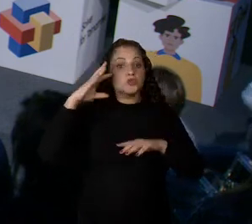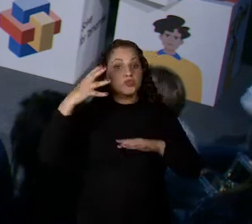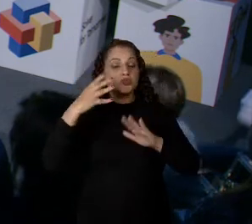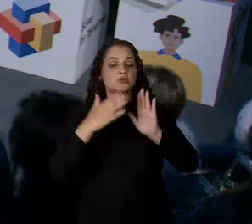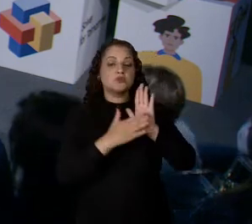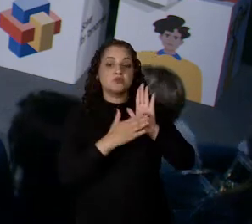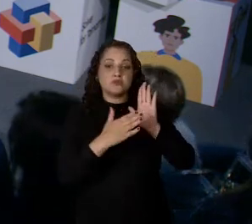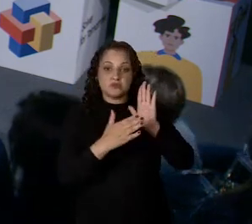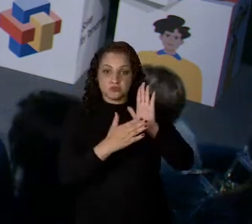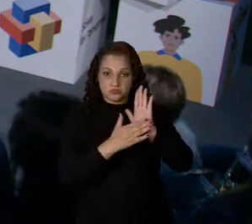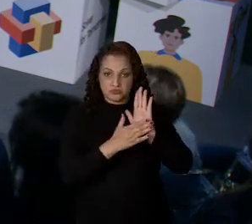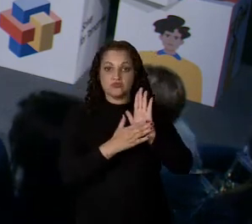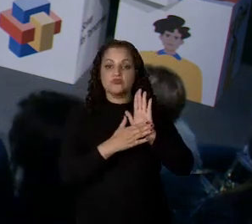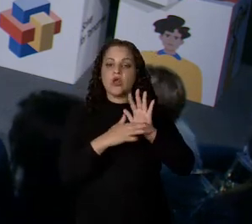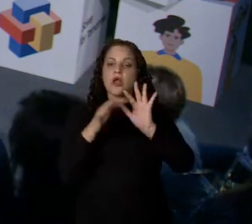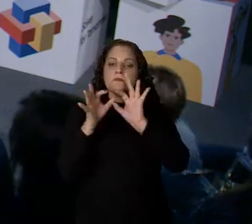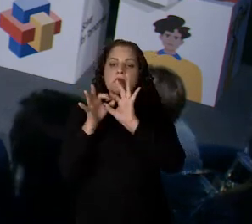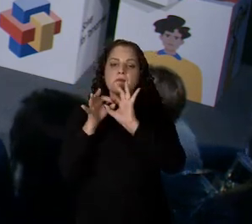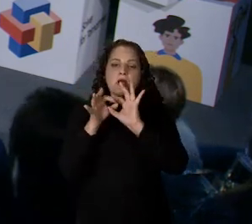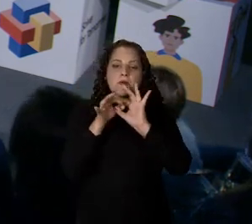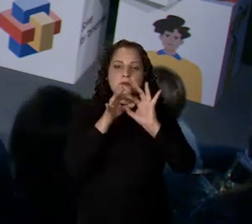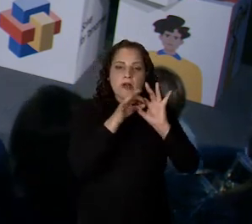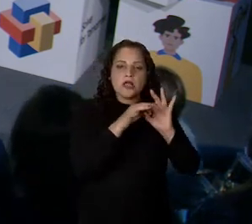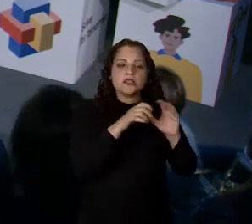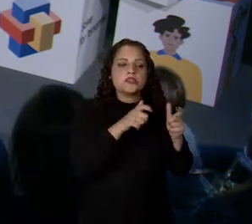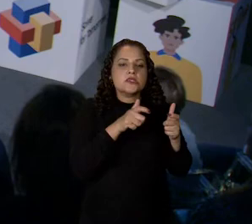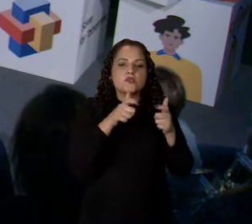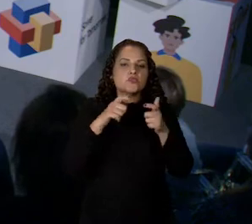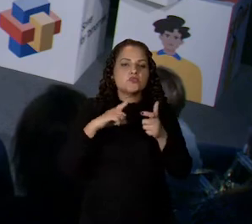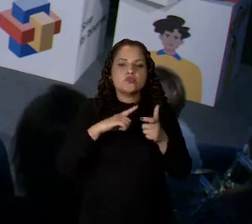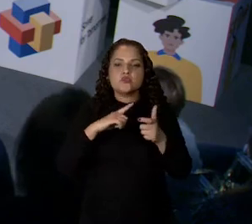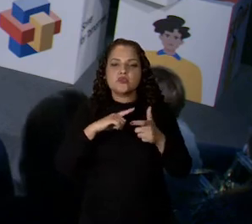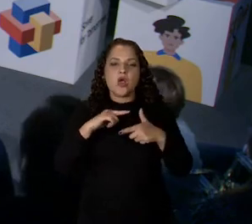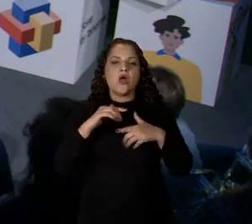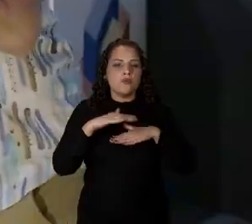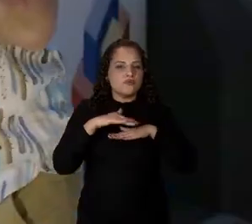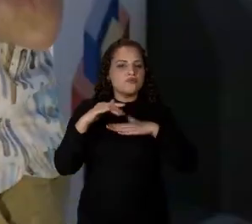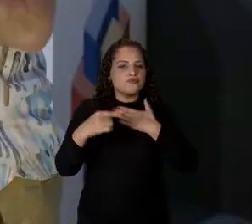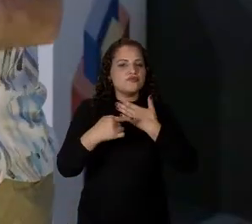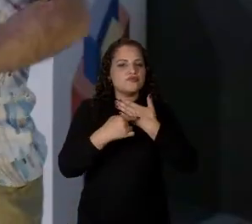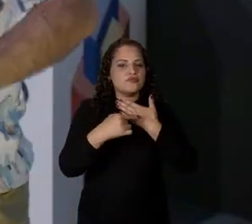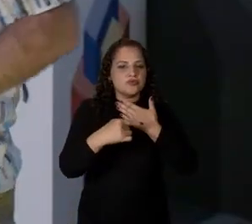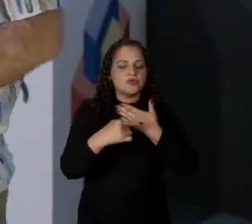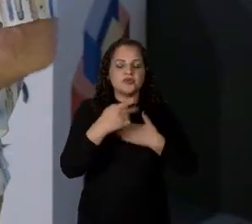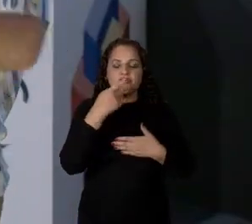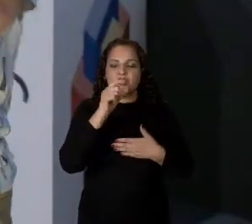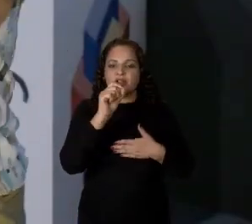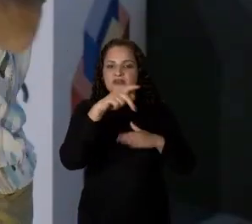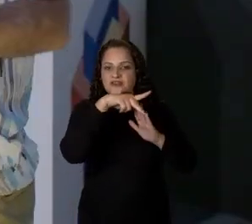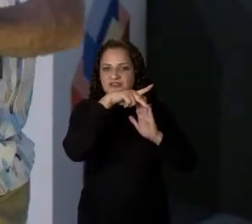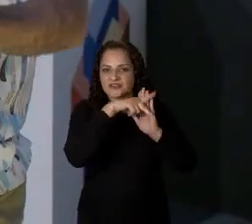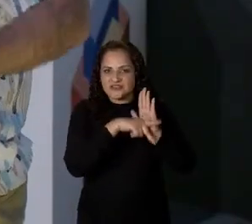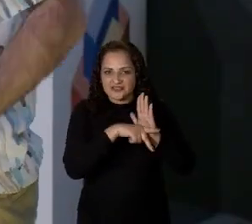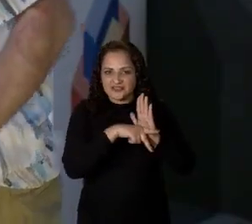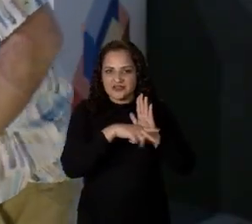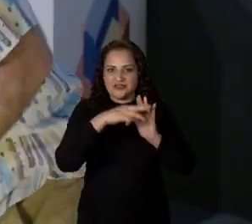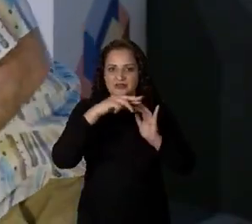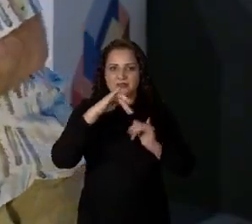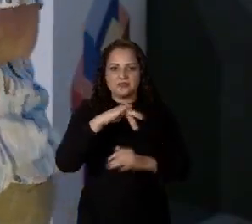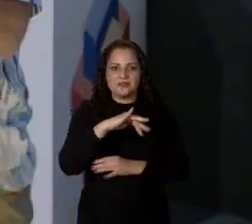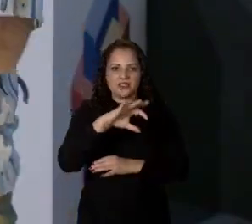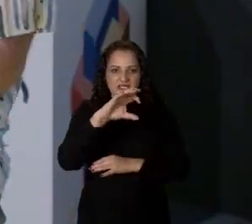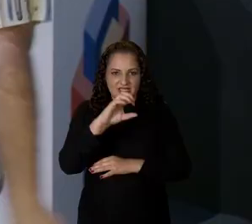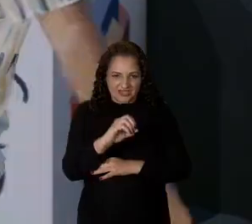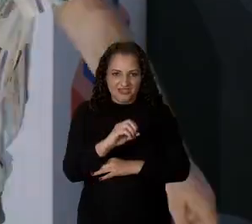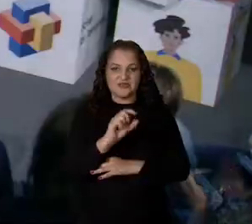proposta frente ao contexto onde estão localizados. Eu estou falando do projeto de microestação de tratamento